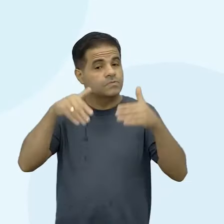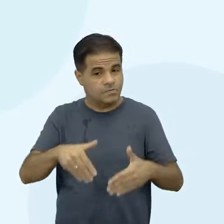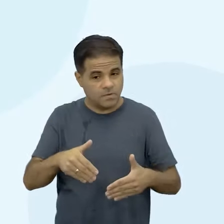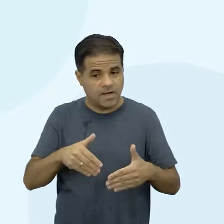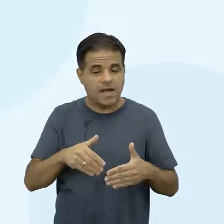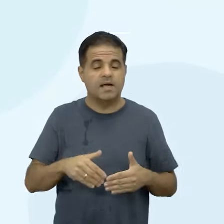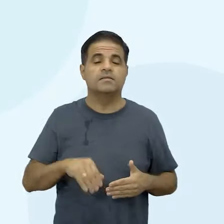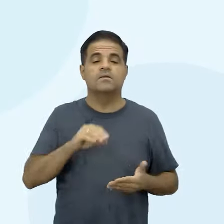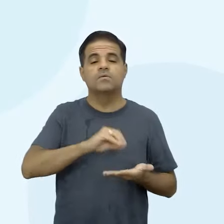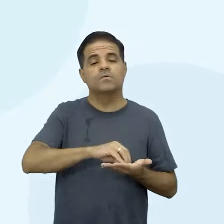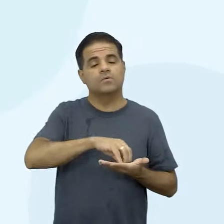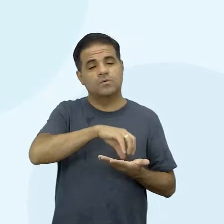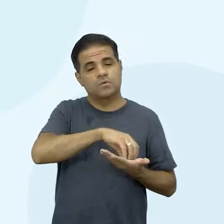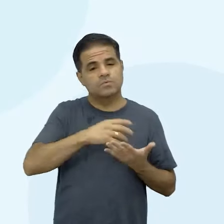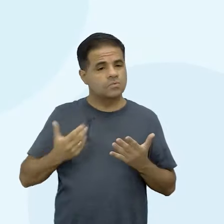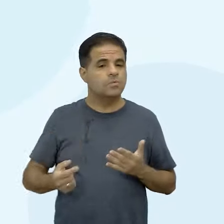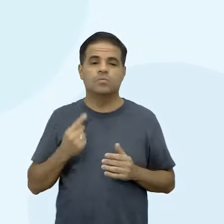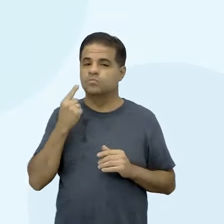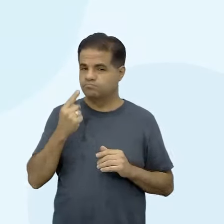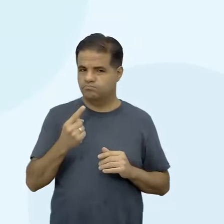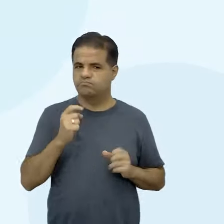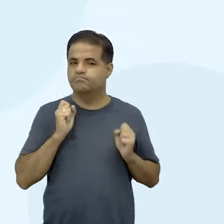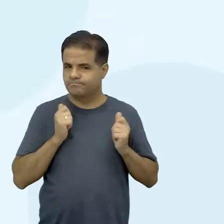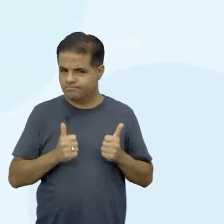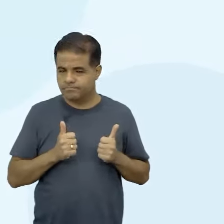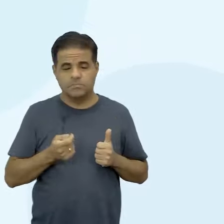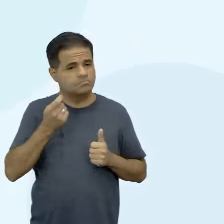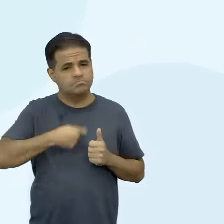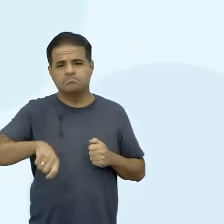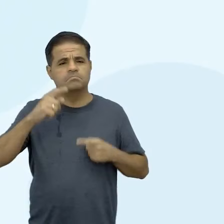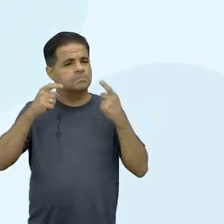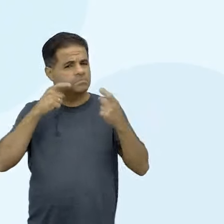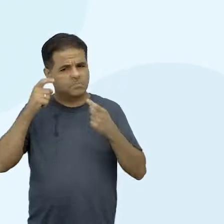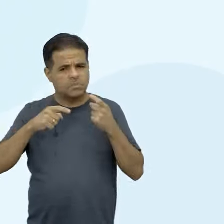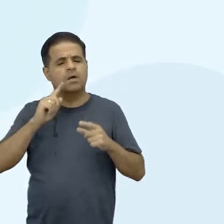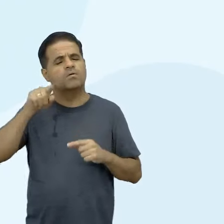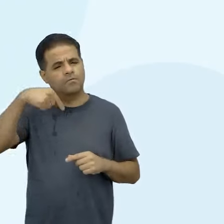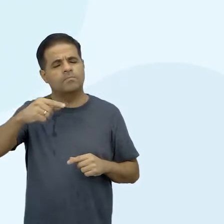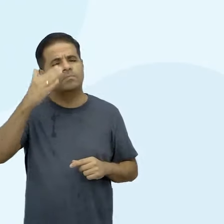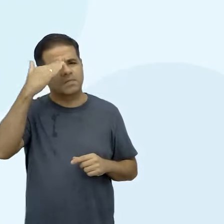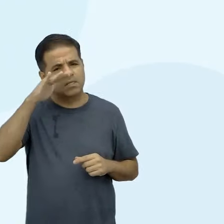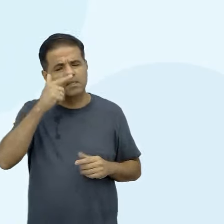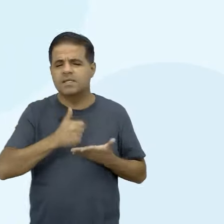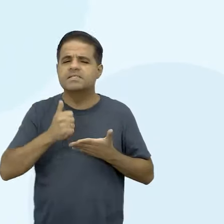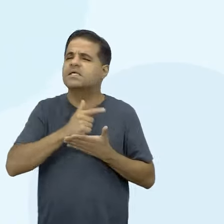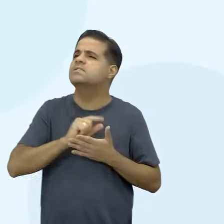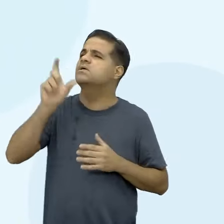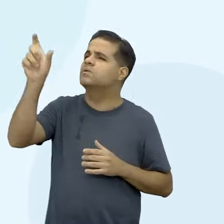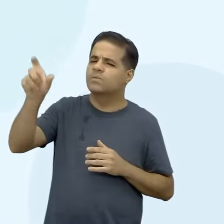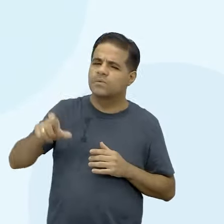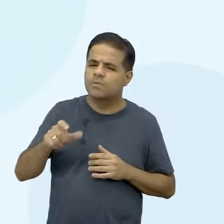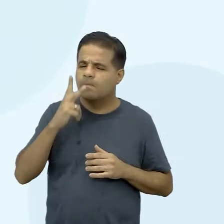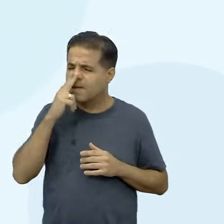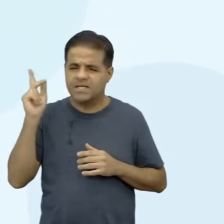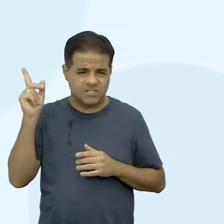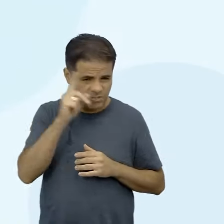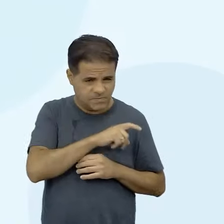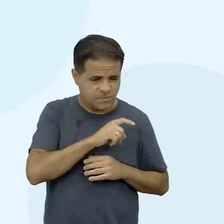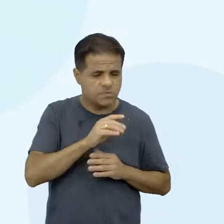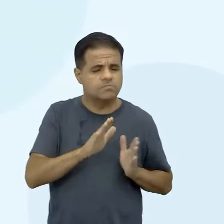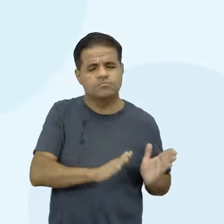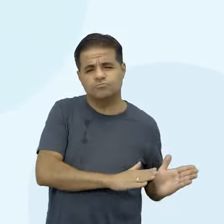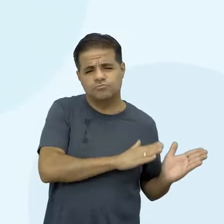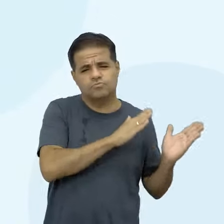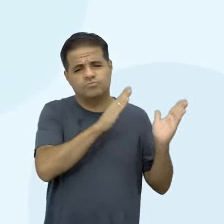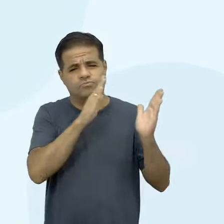aí na unidade curricular 1. Tá? Não se preocupem que a gente vai entender direitinho aí esse desenho, né, que parece um pouco complexo agora. Ao longo